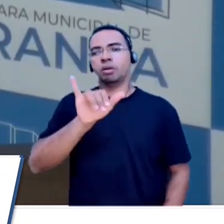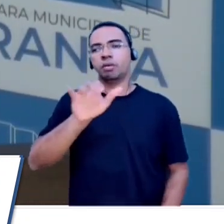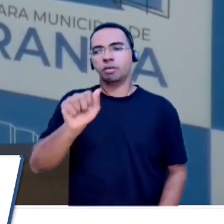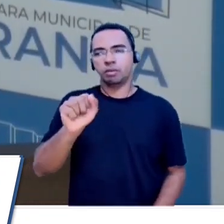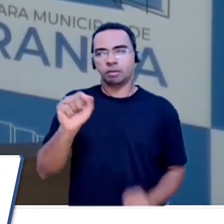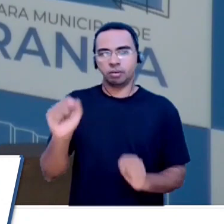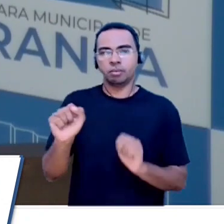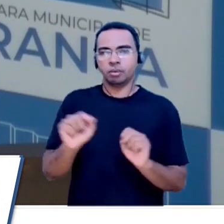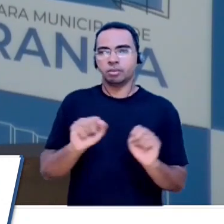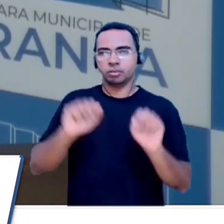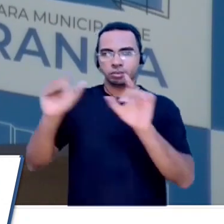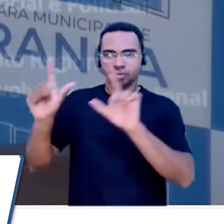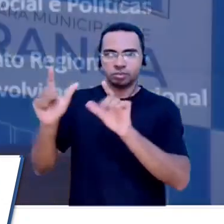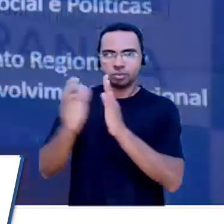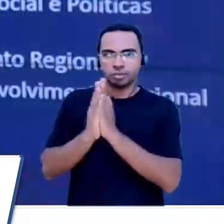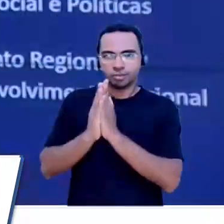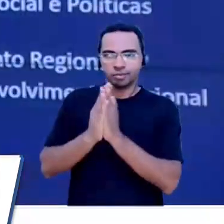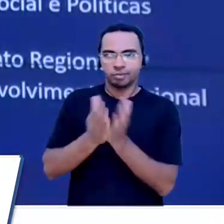favor.